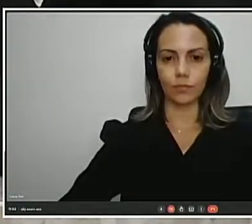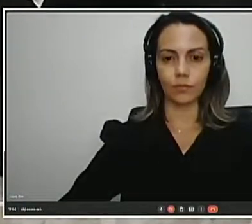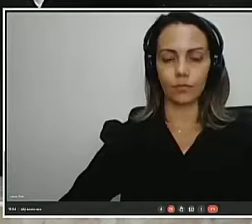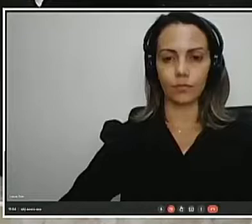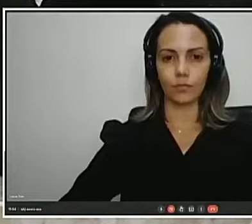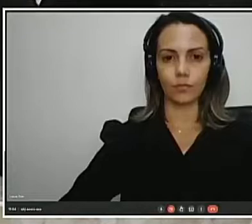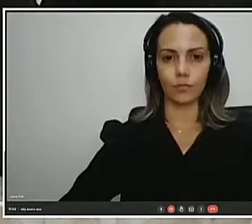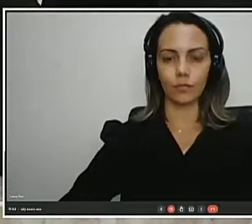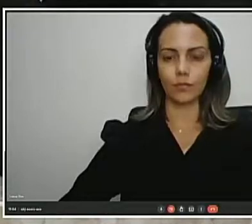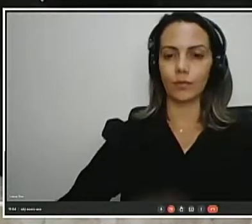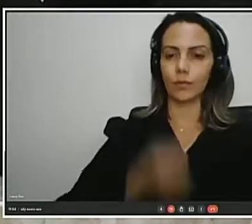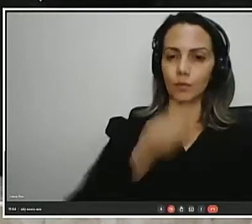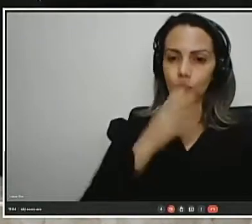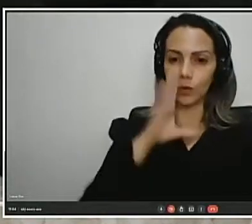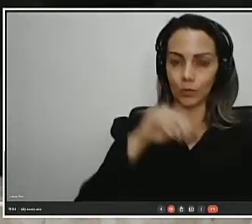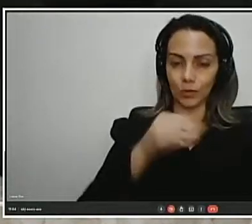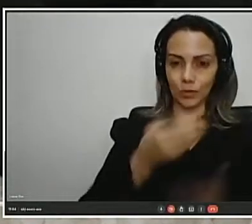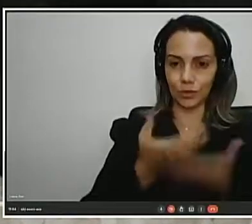Boa noite.